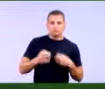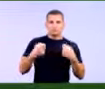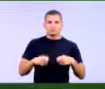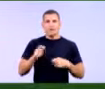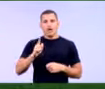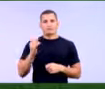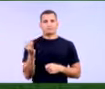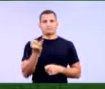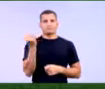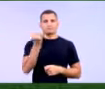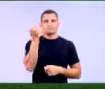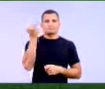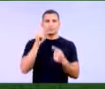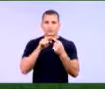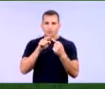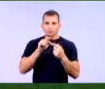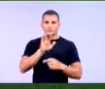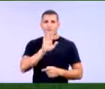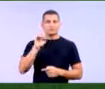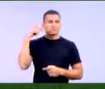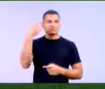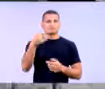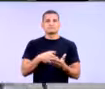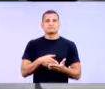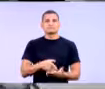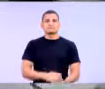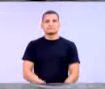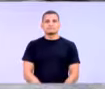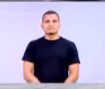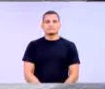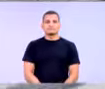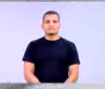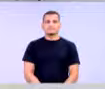importantíssimo, concorda? Tchau e até a próxima.